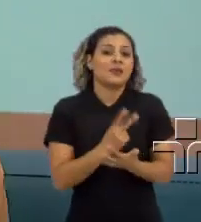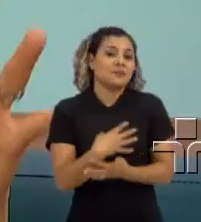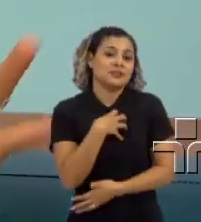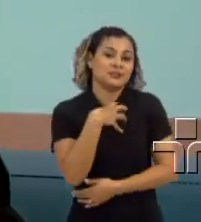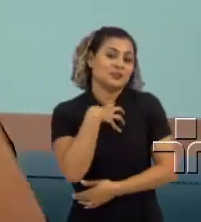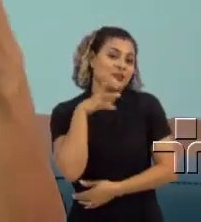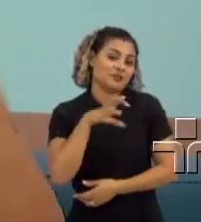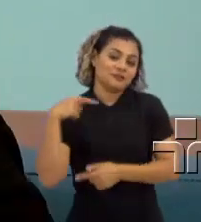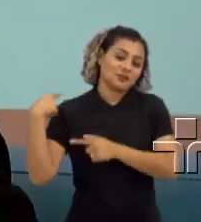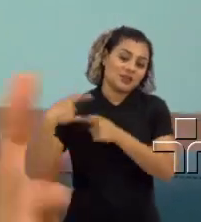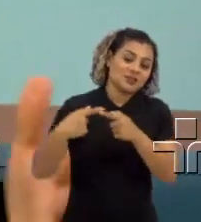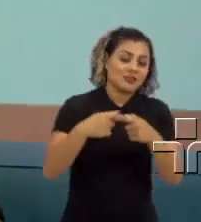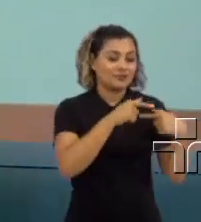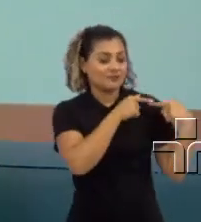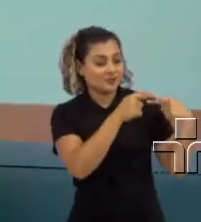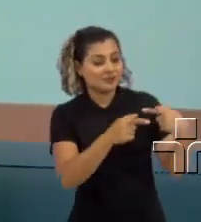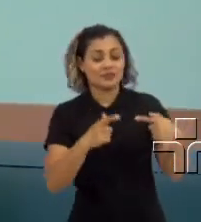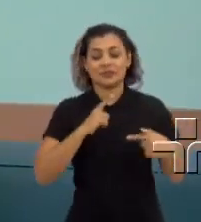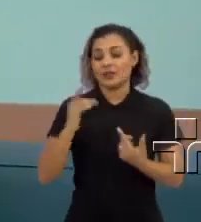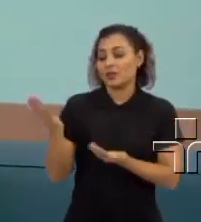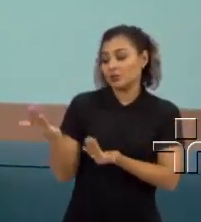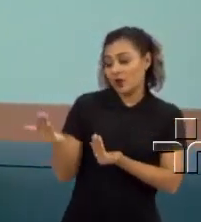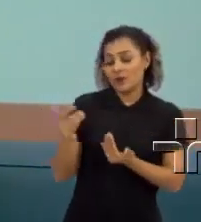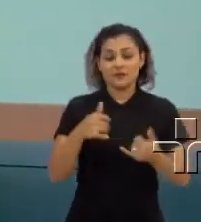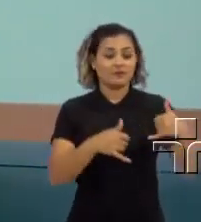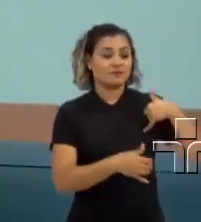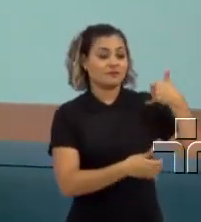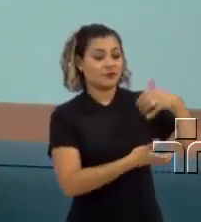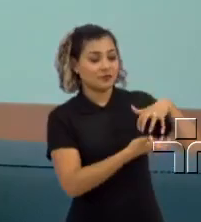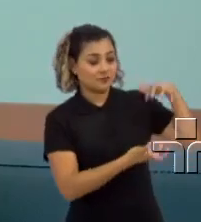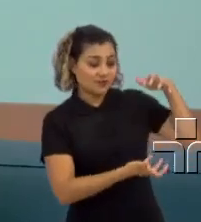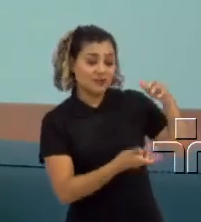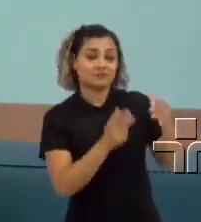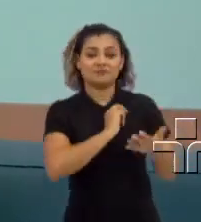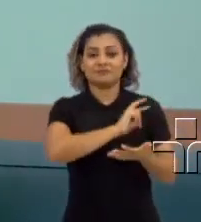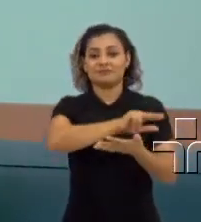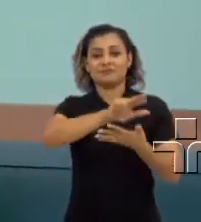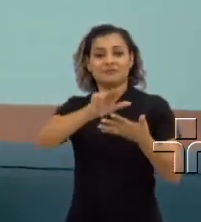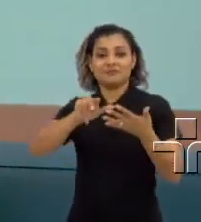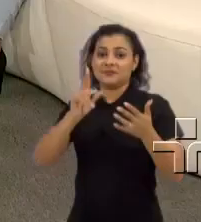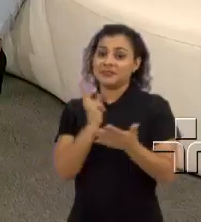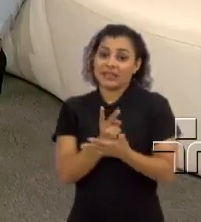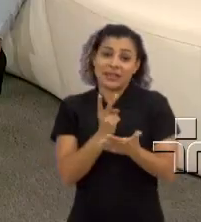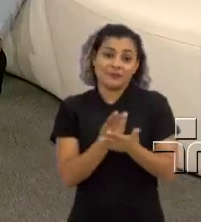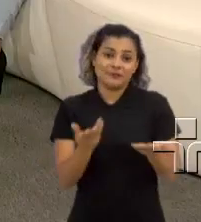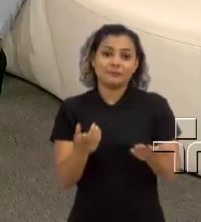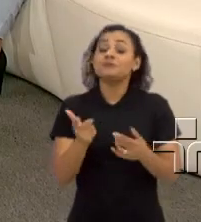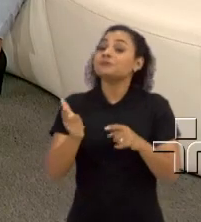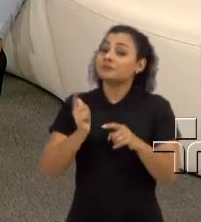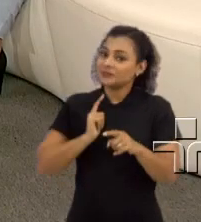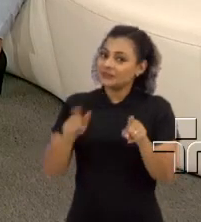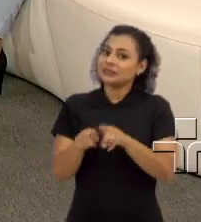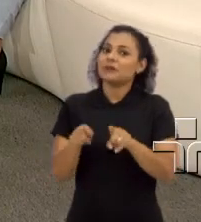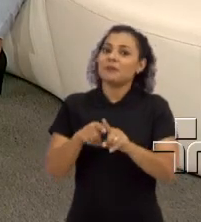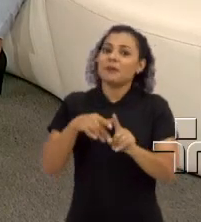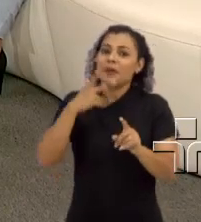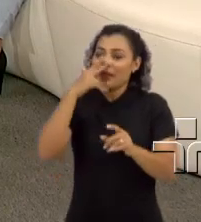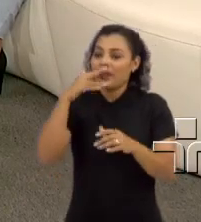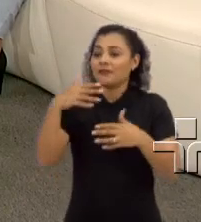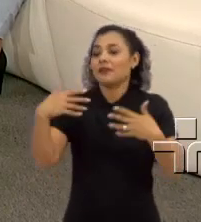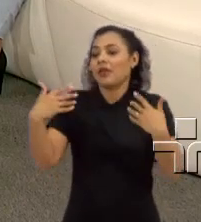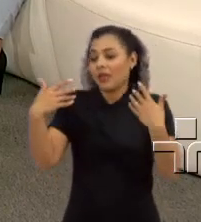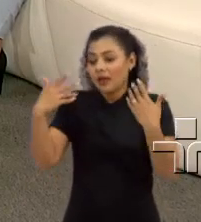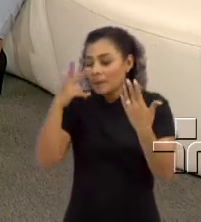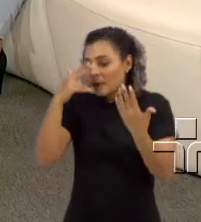né? Sempre tem os mais velhos e os mais novos. Acho que sempre vai ter essa Mas tem esse saudosismo, também, né? De